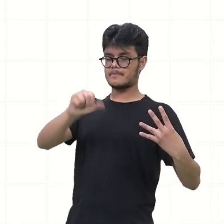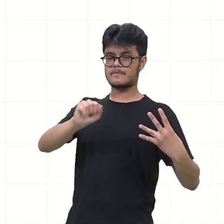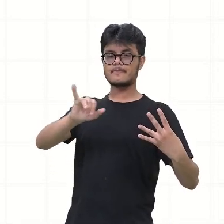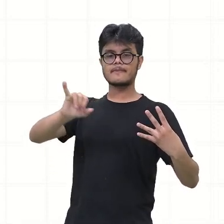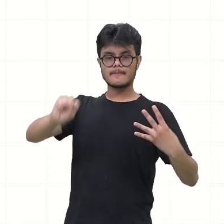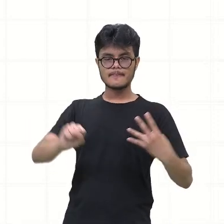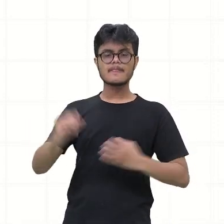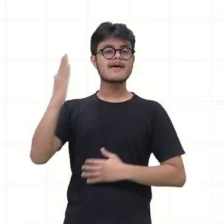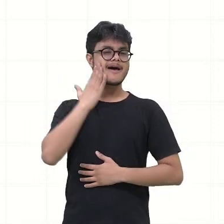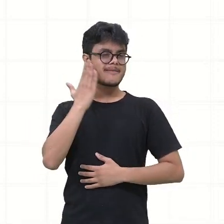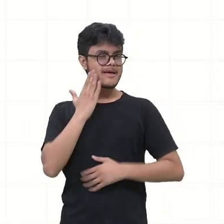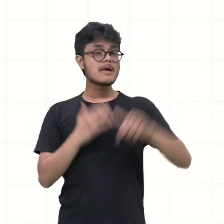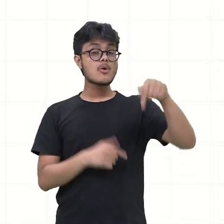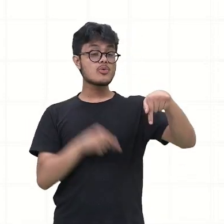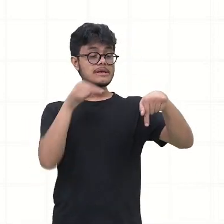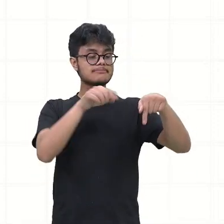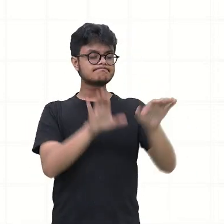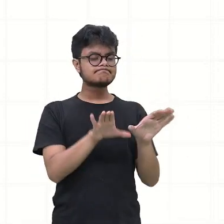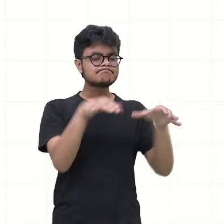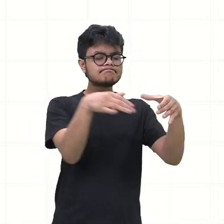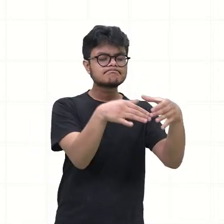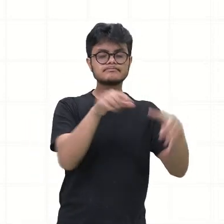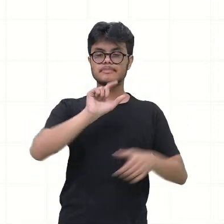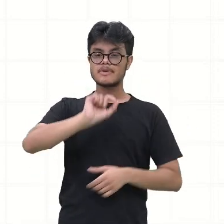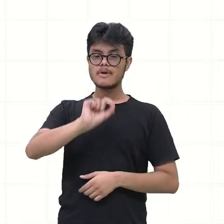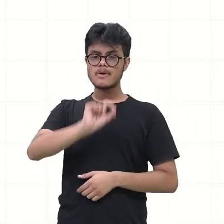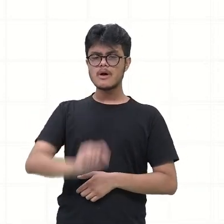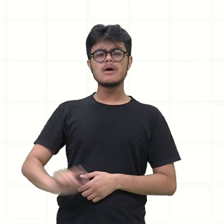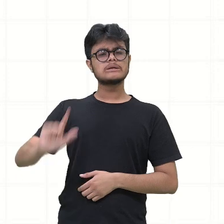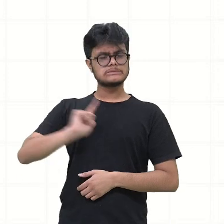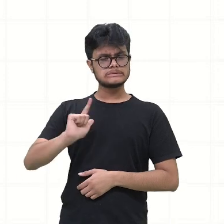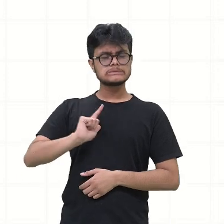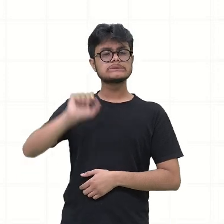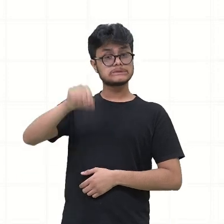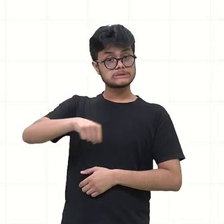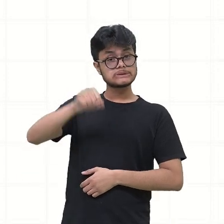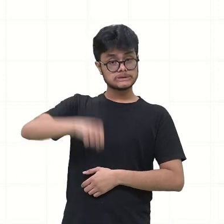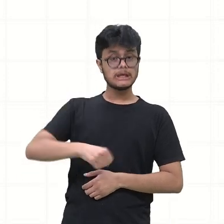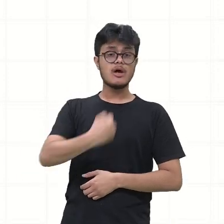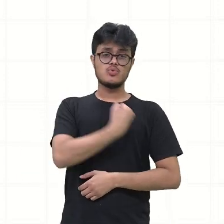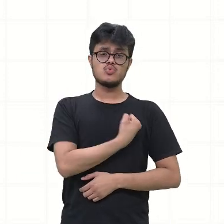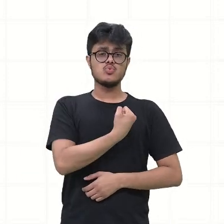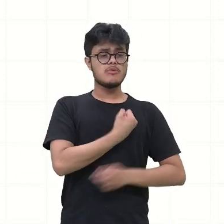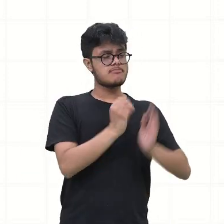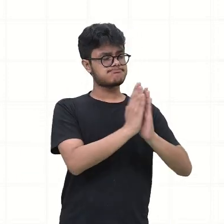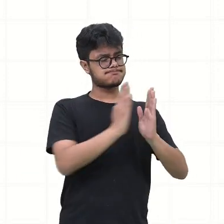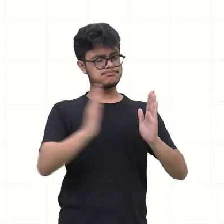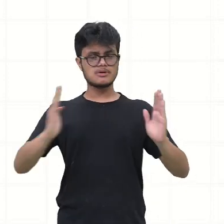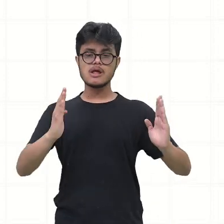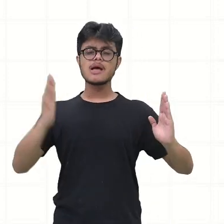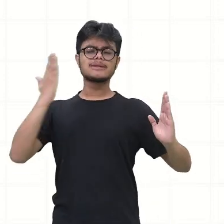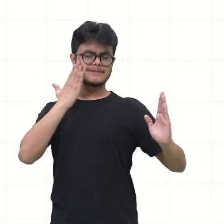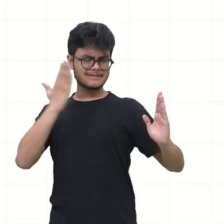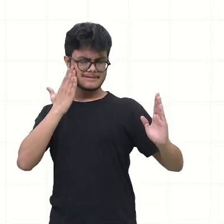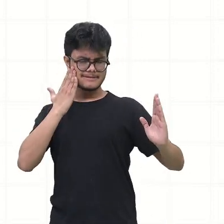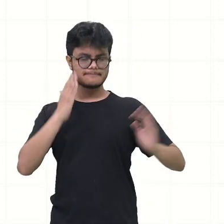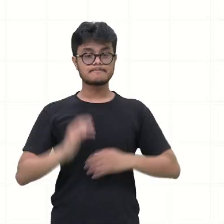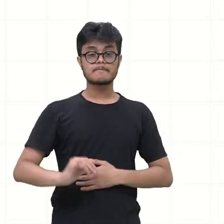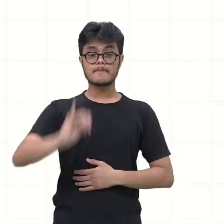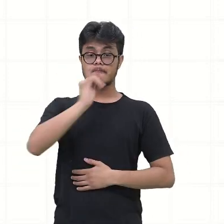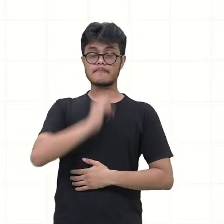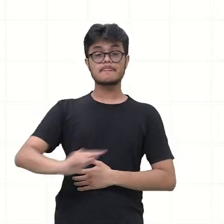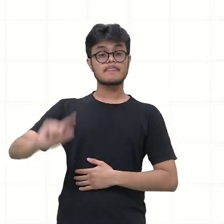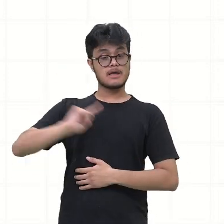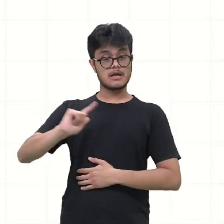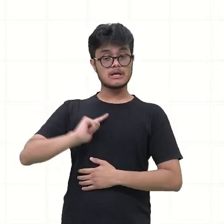ali um pouco na apresentação, ele vai ser a continuação dos conjuntos numéricos que a gente já vinha, né, abordando. Primeiro tem os